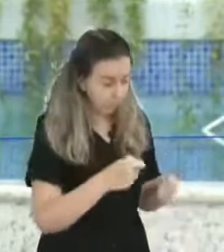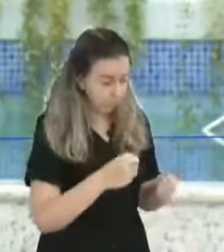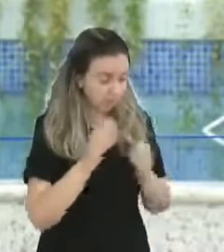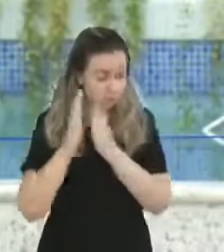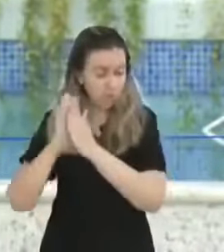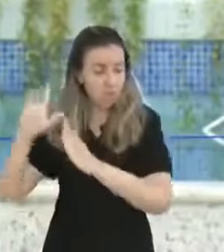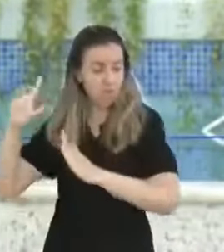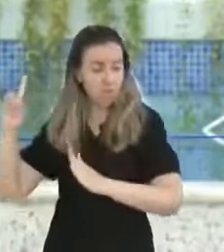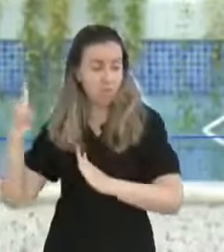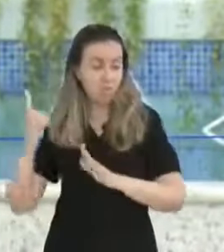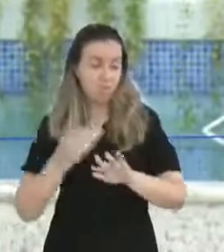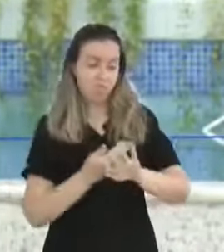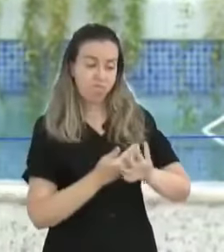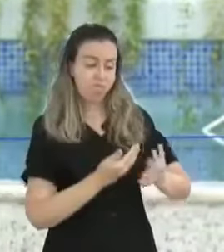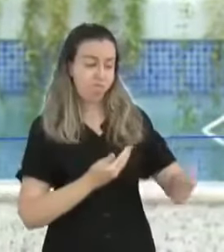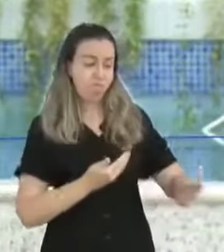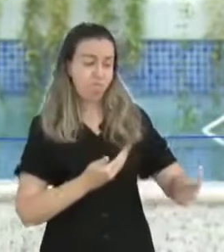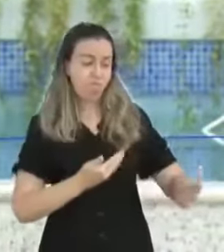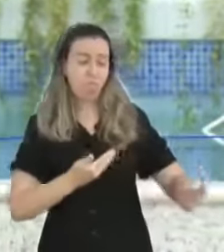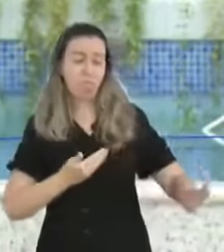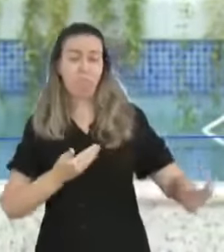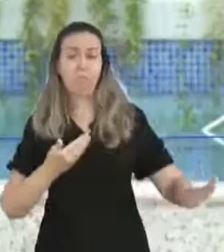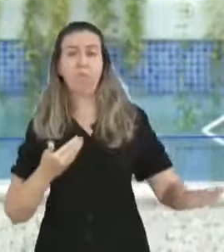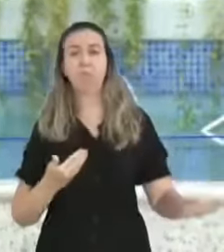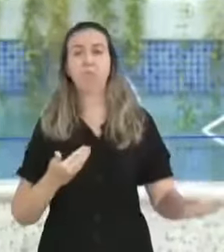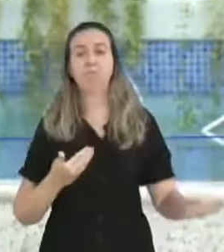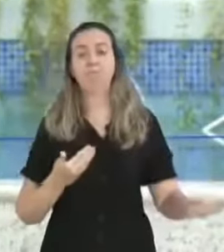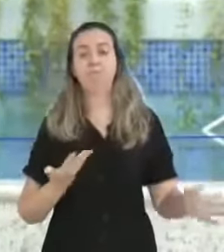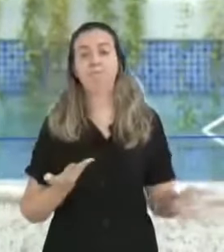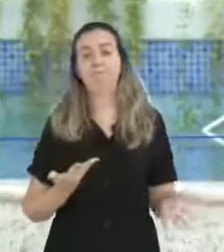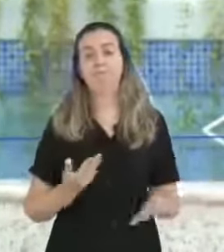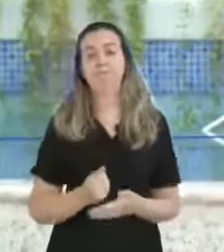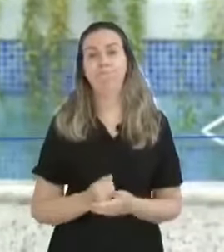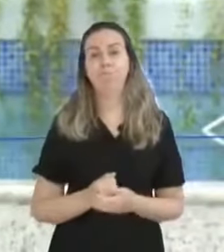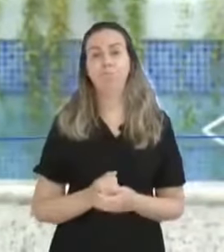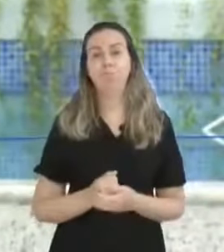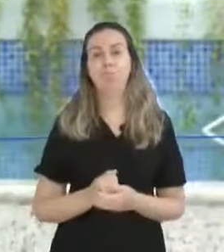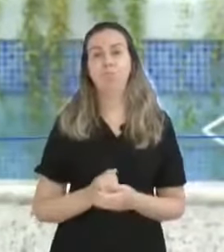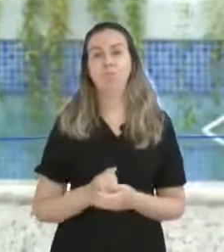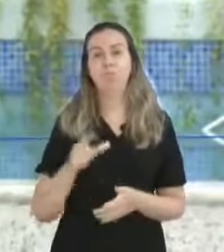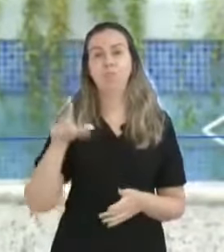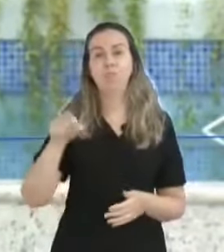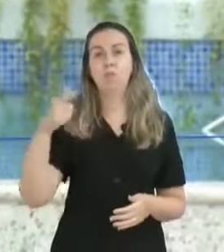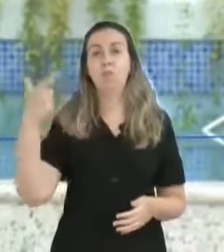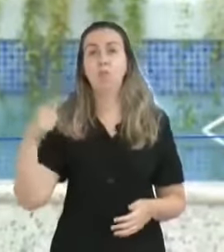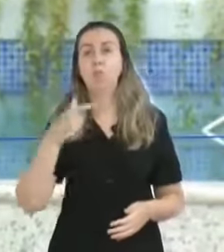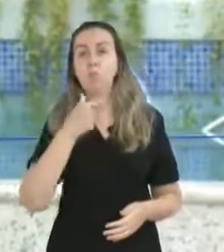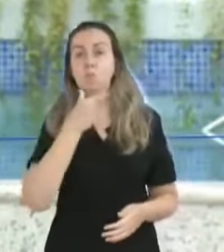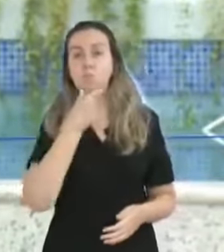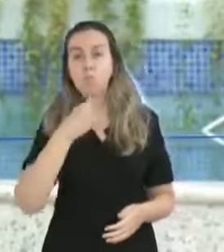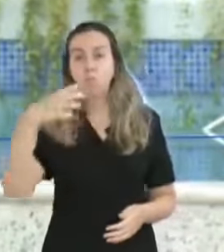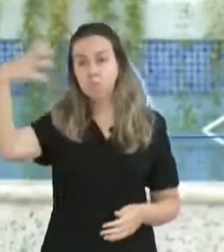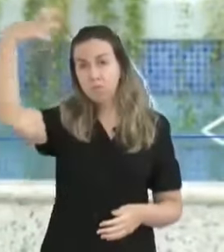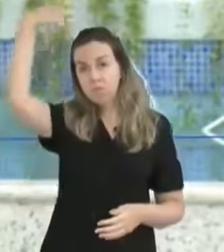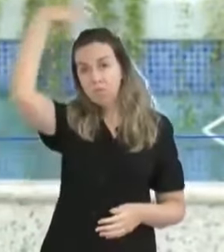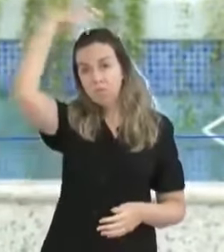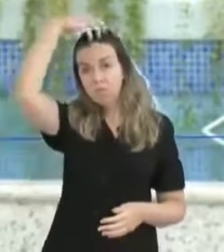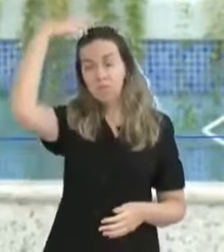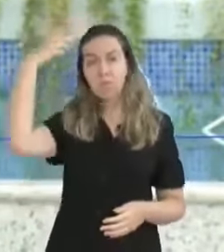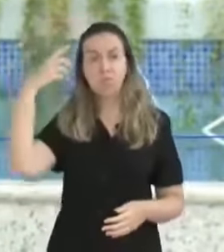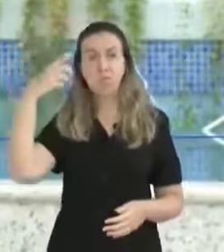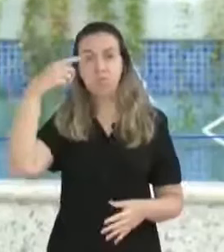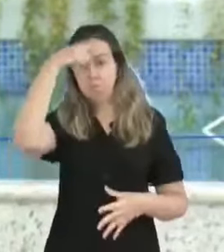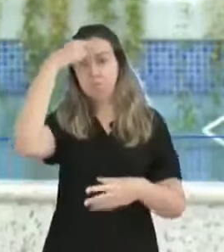adoração, mas imediatamente levantava-se um outro rei que não temia Deus e